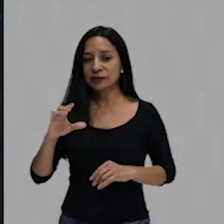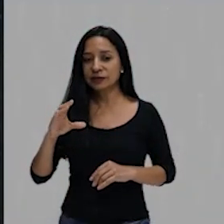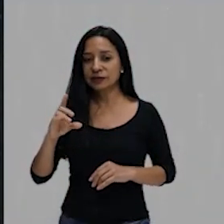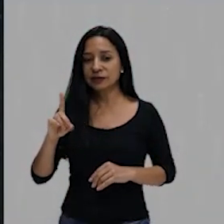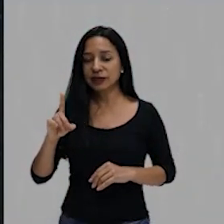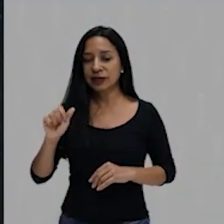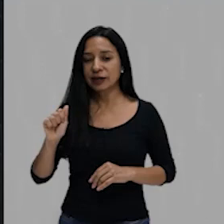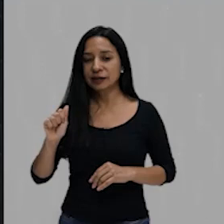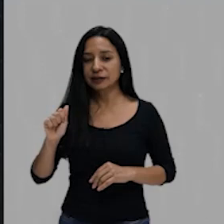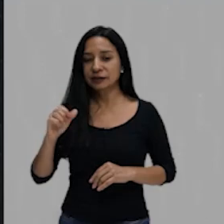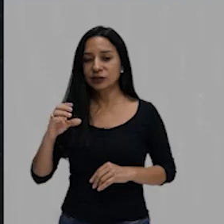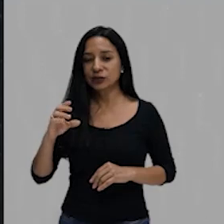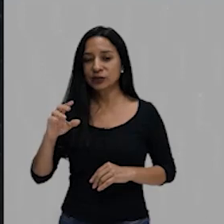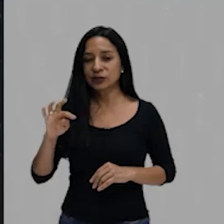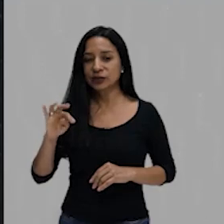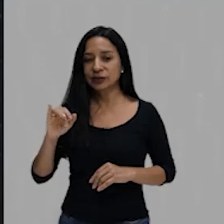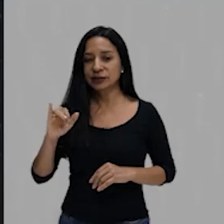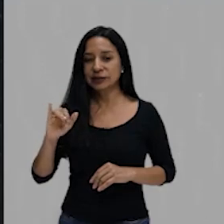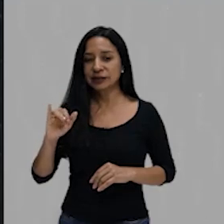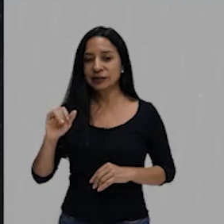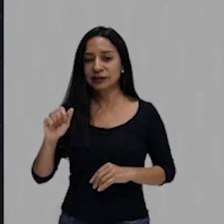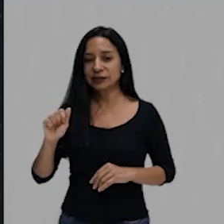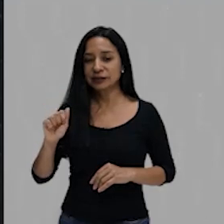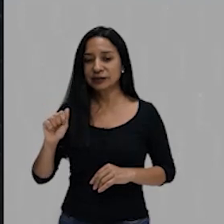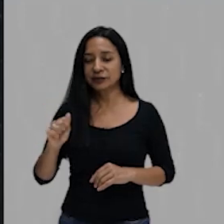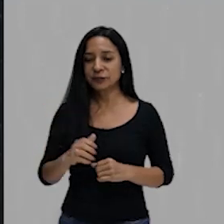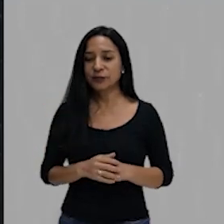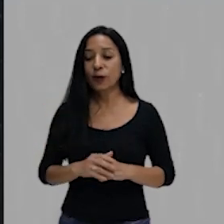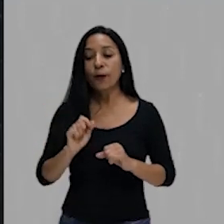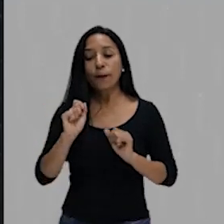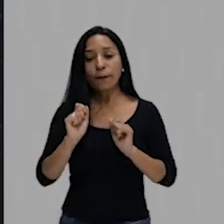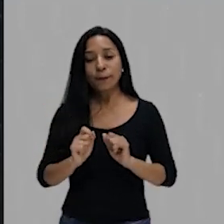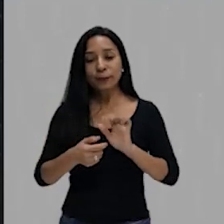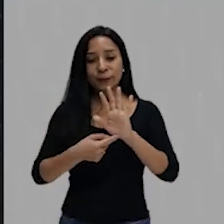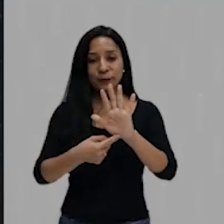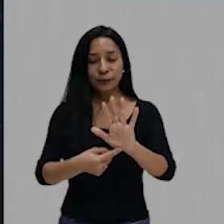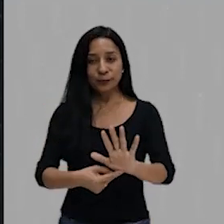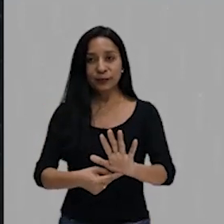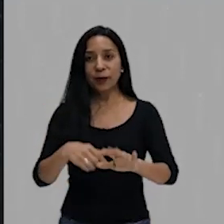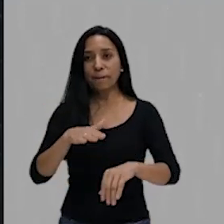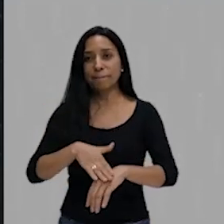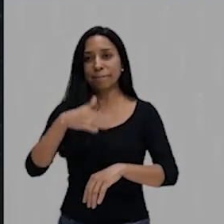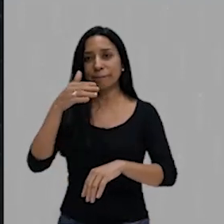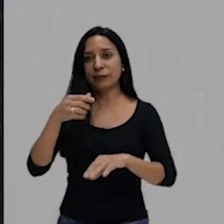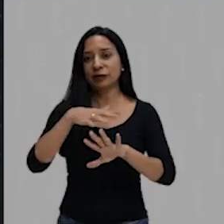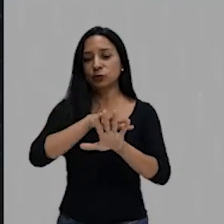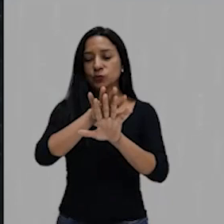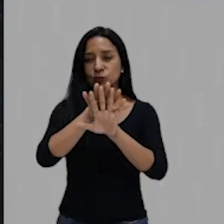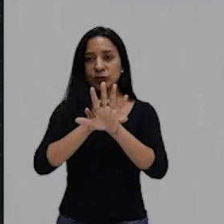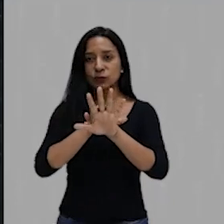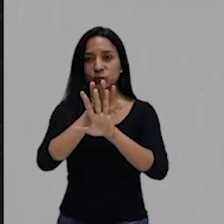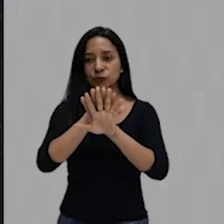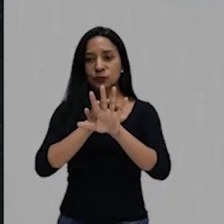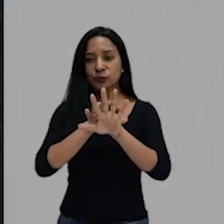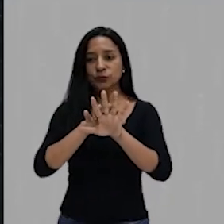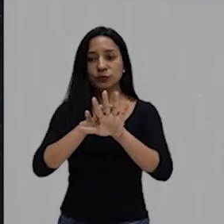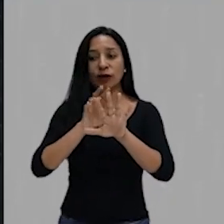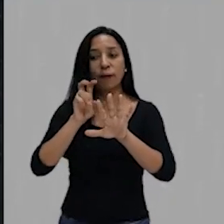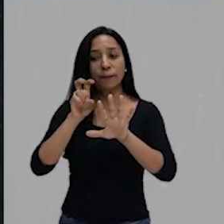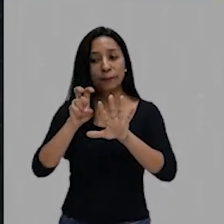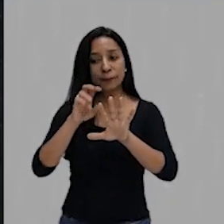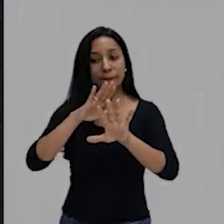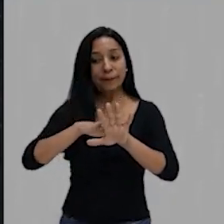de 5 dedos em um dos membros, certo? Então, ela vai ser condicionada por um alelo dominante